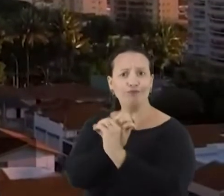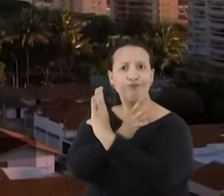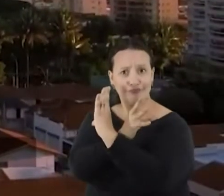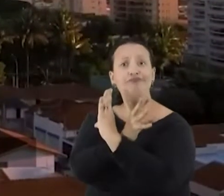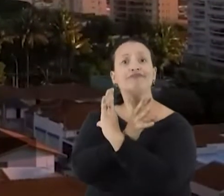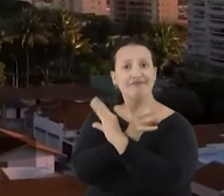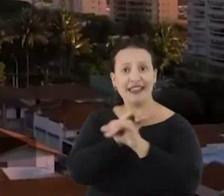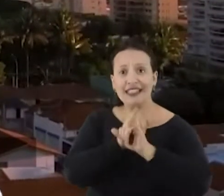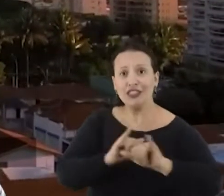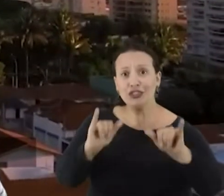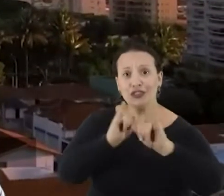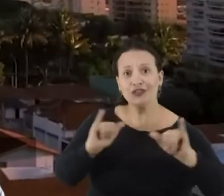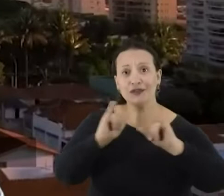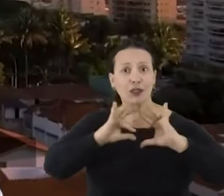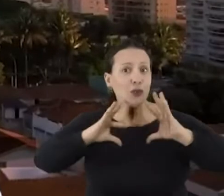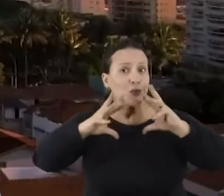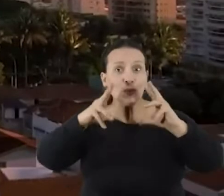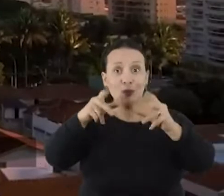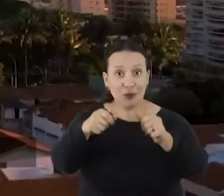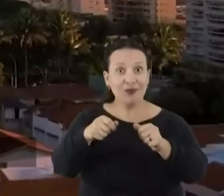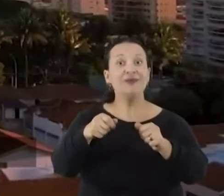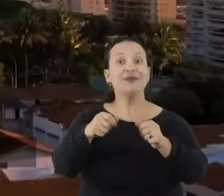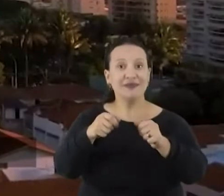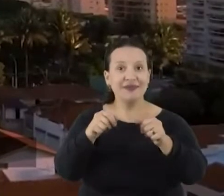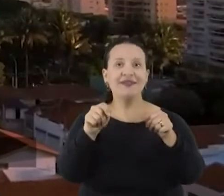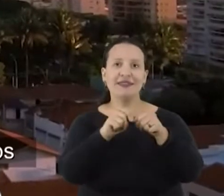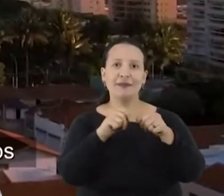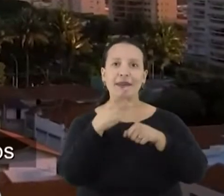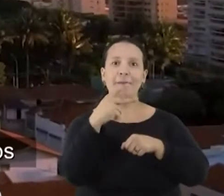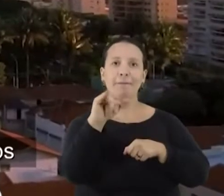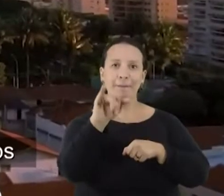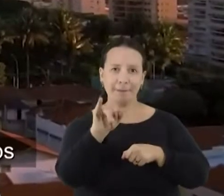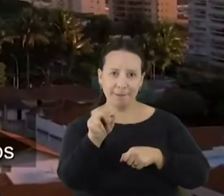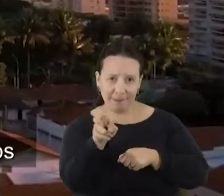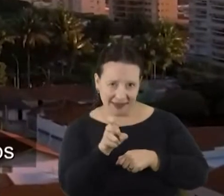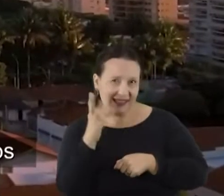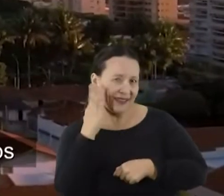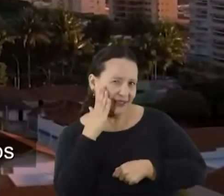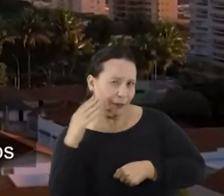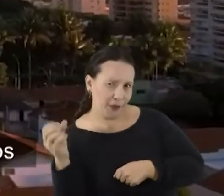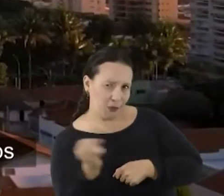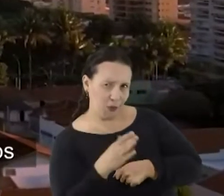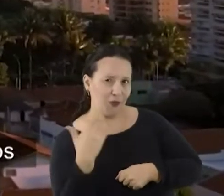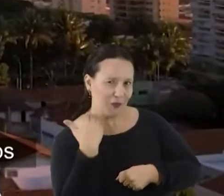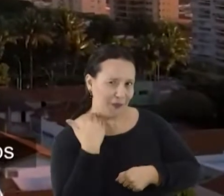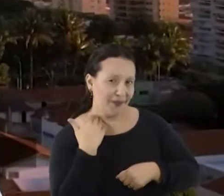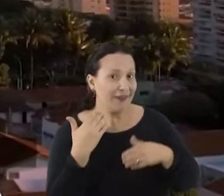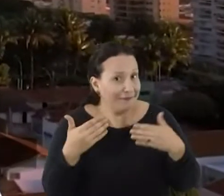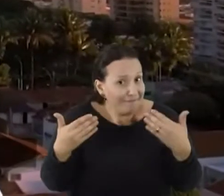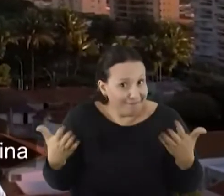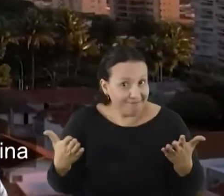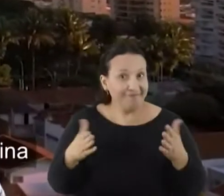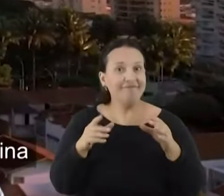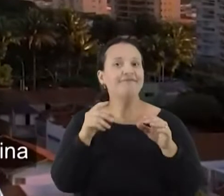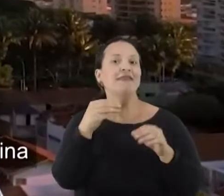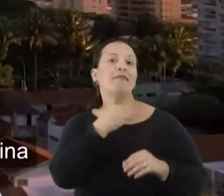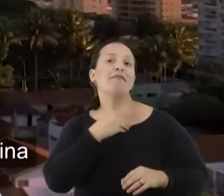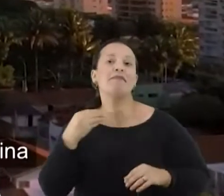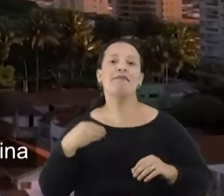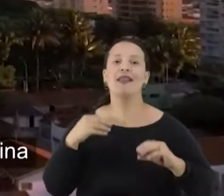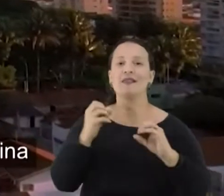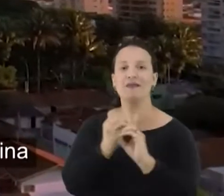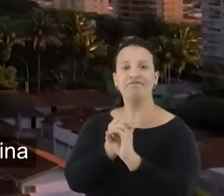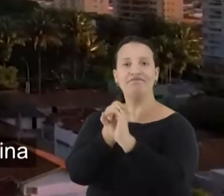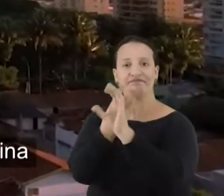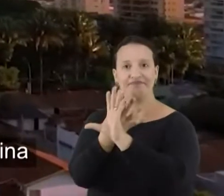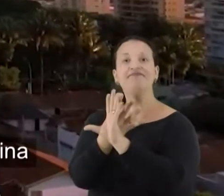fazer cursos à distância, anunciar e comercializar produtos, utilizar o Pix para fazer e receber pagamentos, fazer